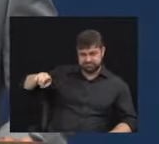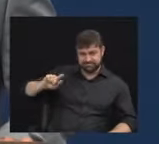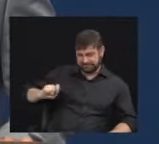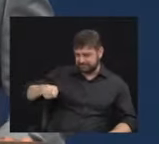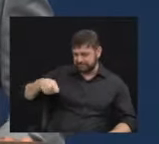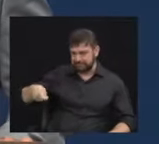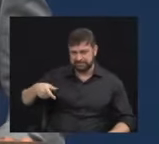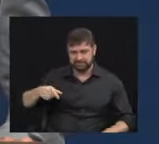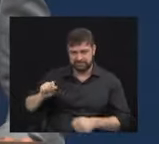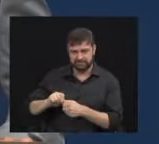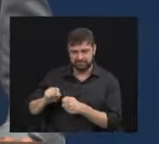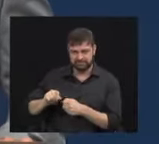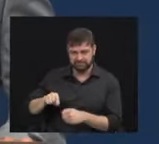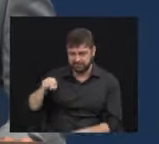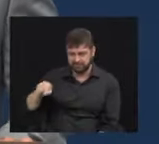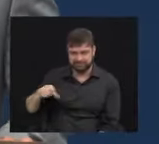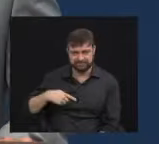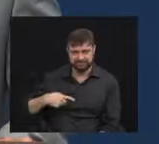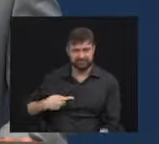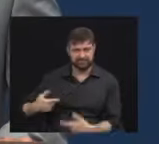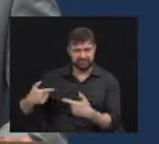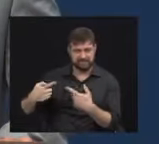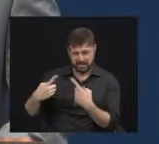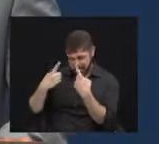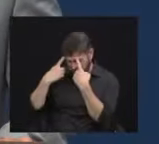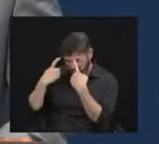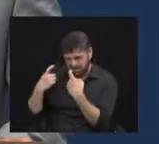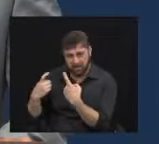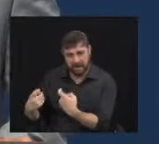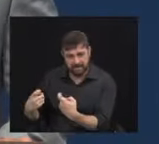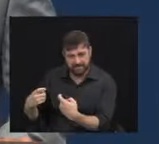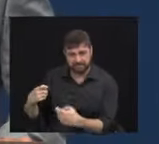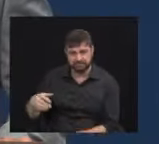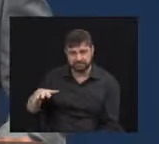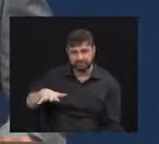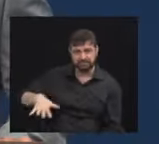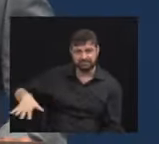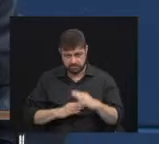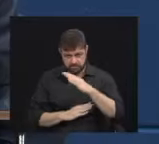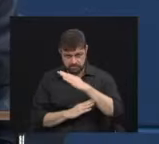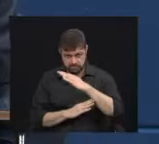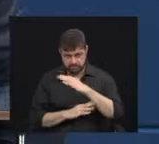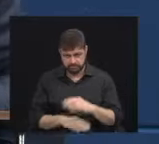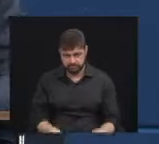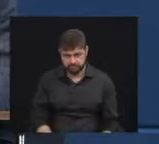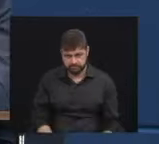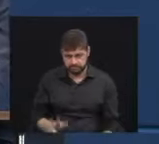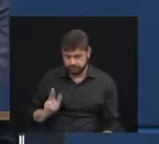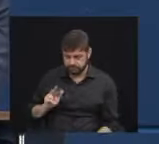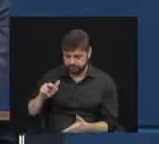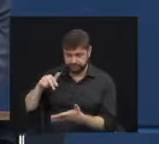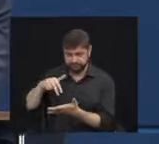que impera sobre seus ombros da violência. Rubens Gás é da região dos Amarais. Subo essa